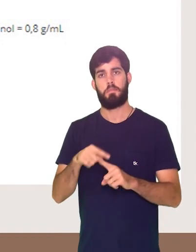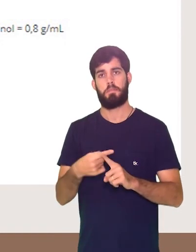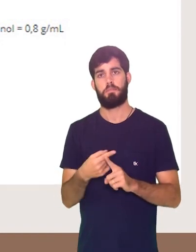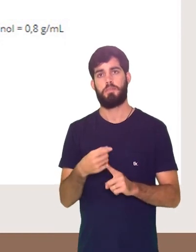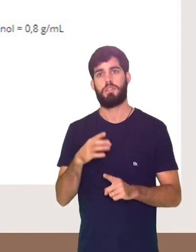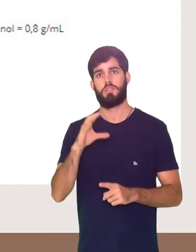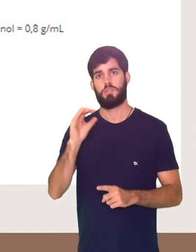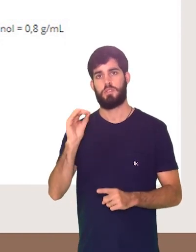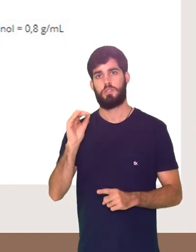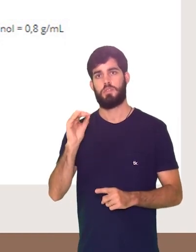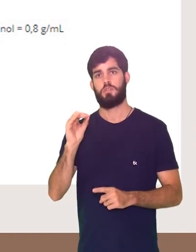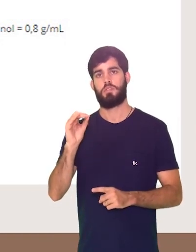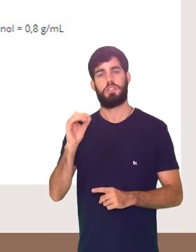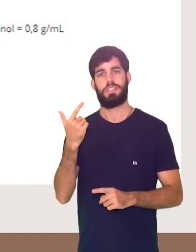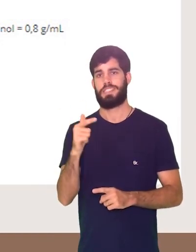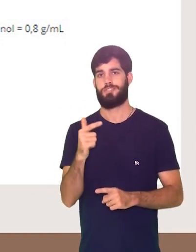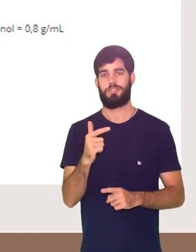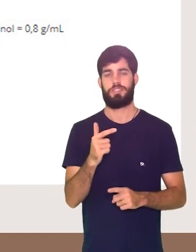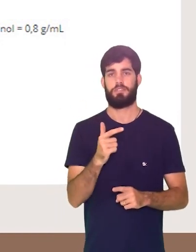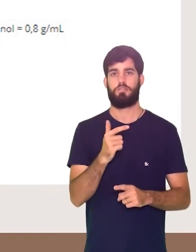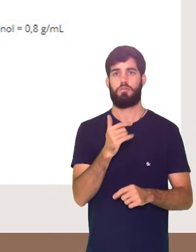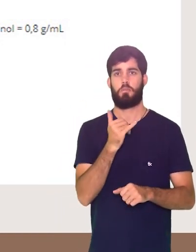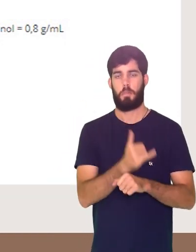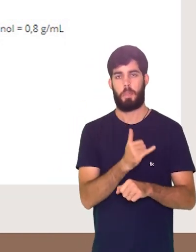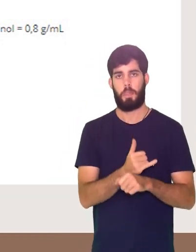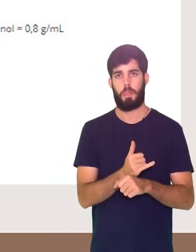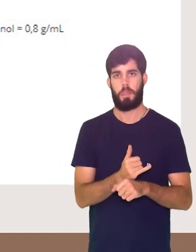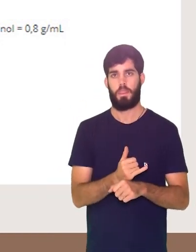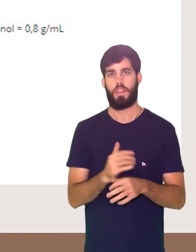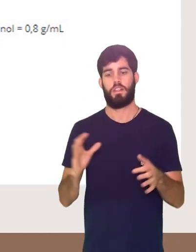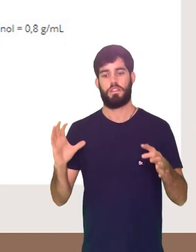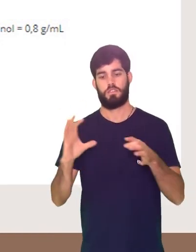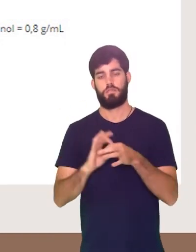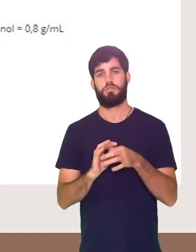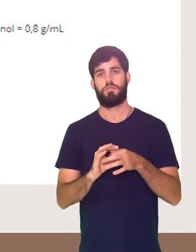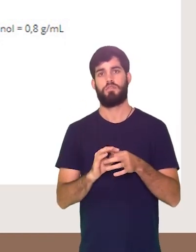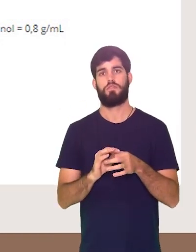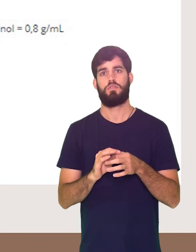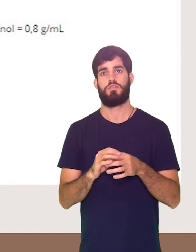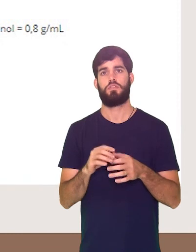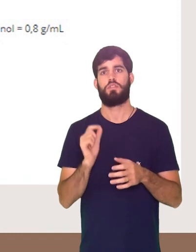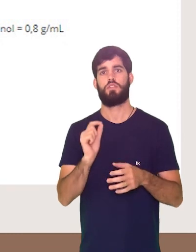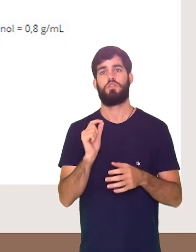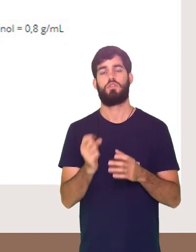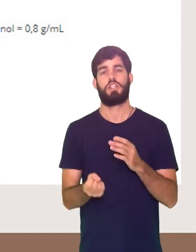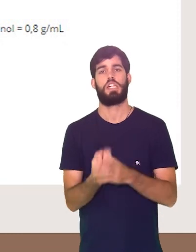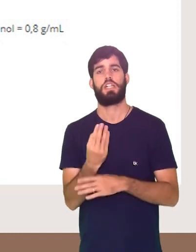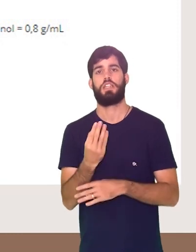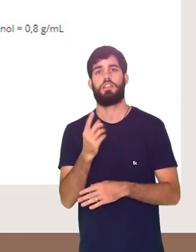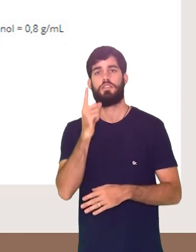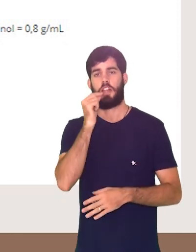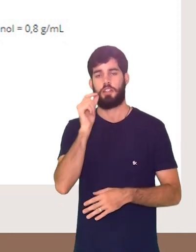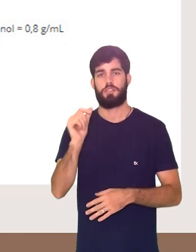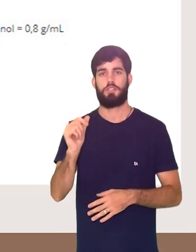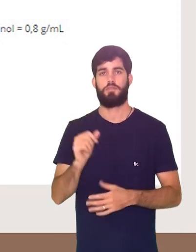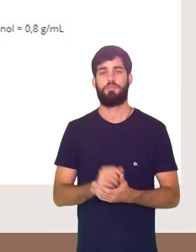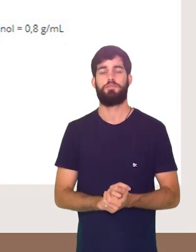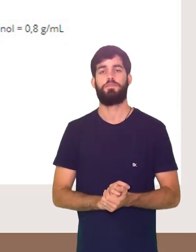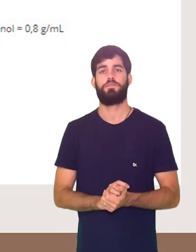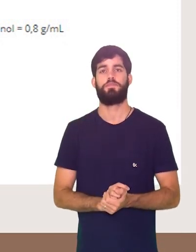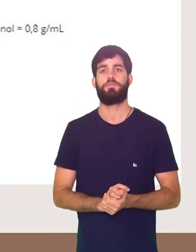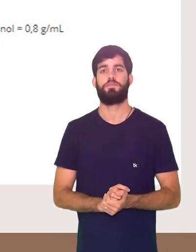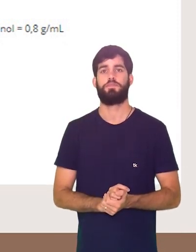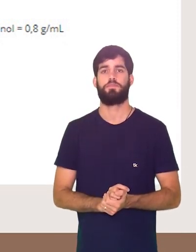oxigênio é um ametal. E a ligação química entre metais e ametais forma sais. Ligação iônica,